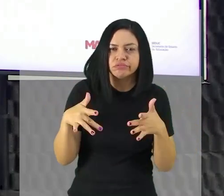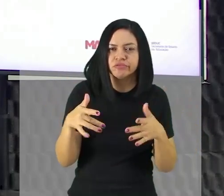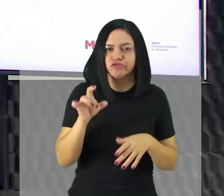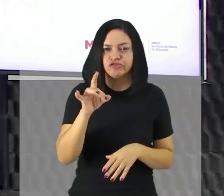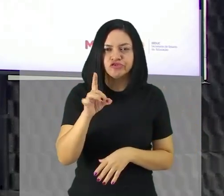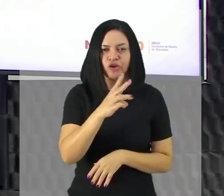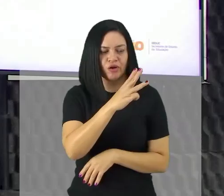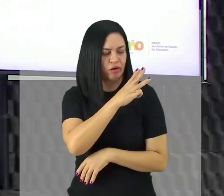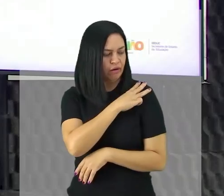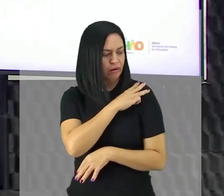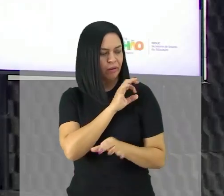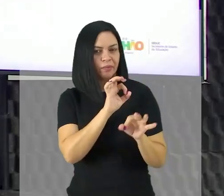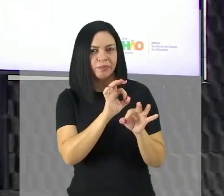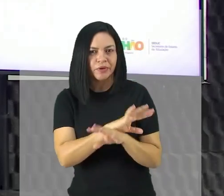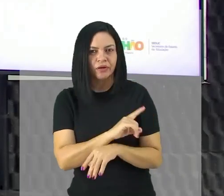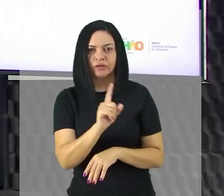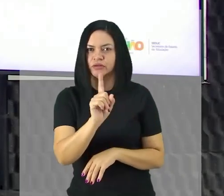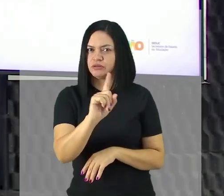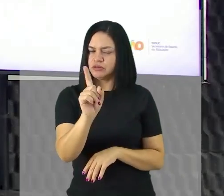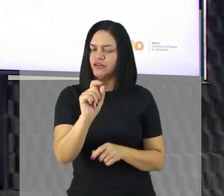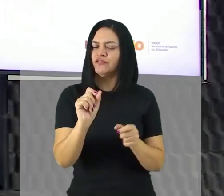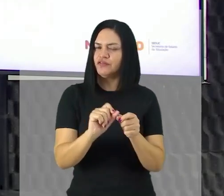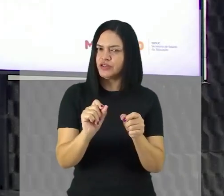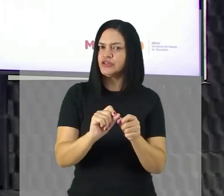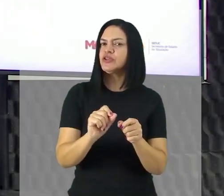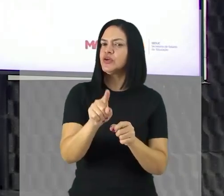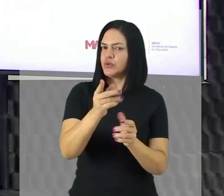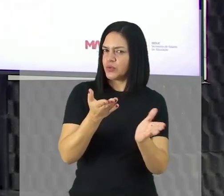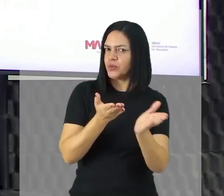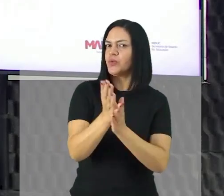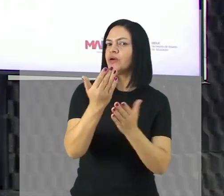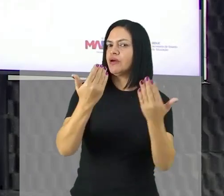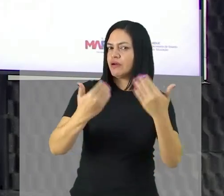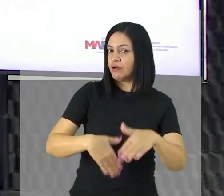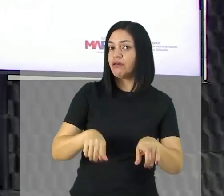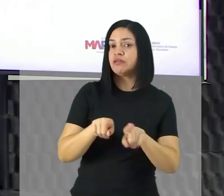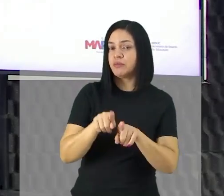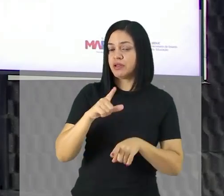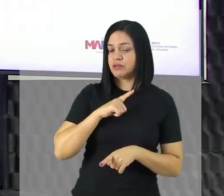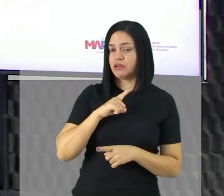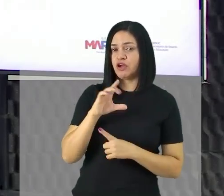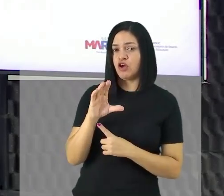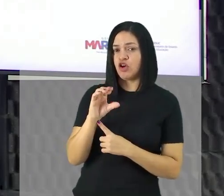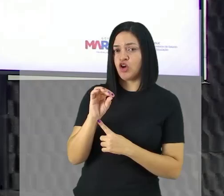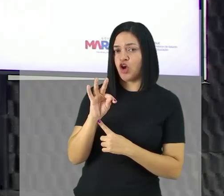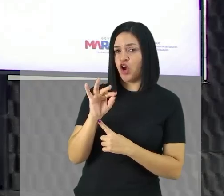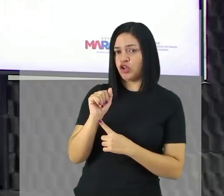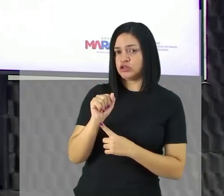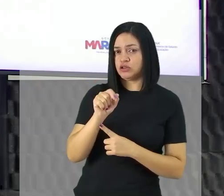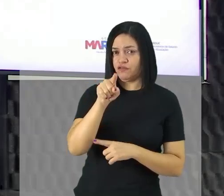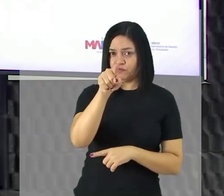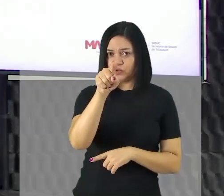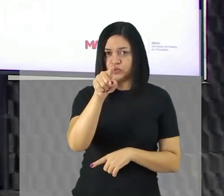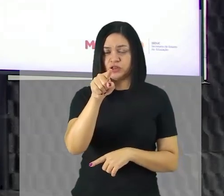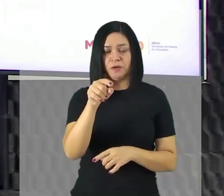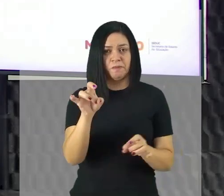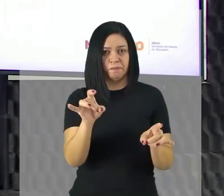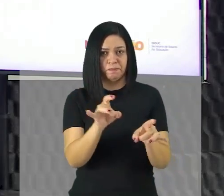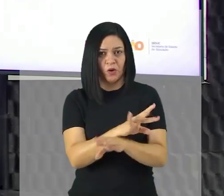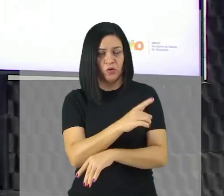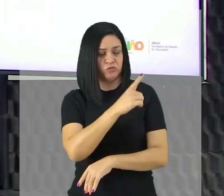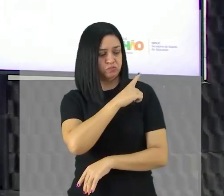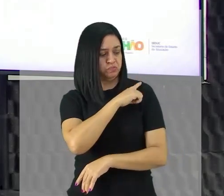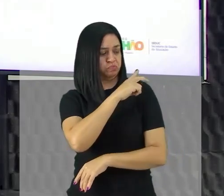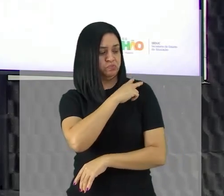ensino médio? Não, a gente vai fazer o curso superior e você tem as cotas ainda. Você que terminou, você que fez o seu